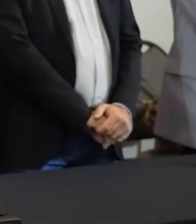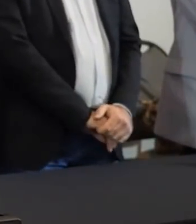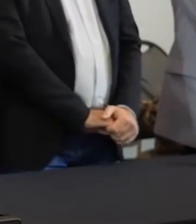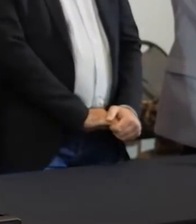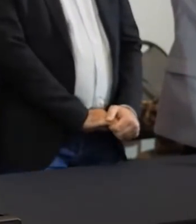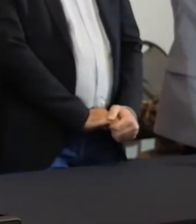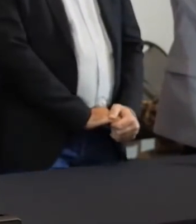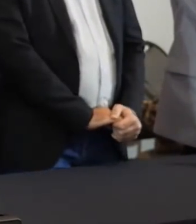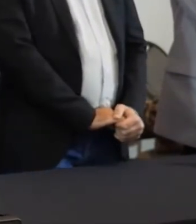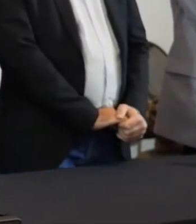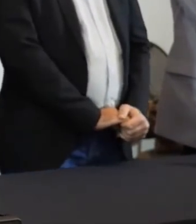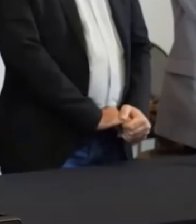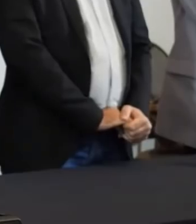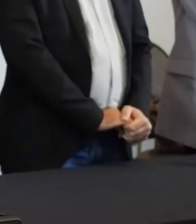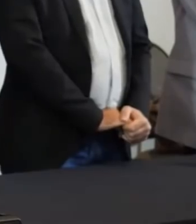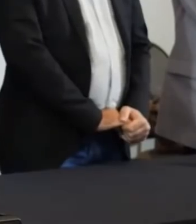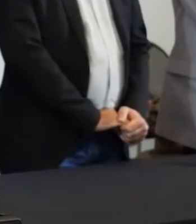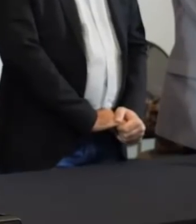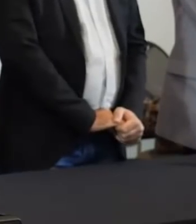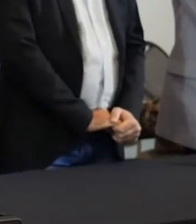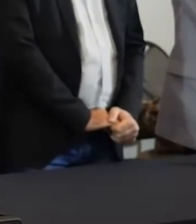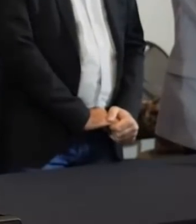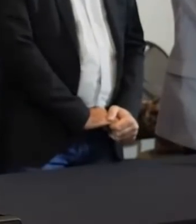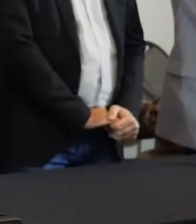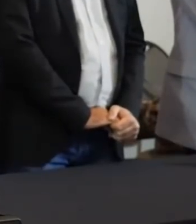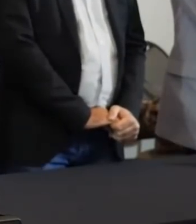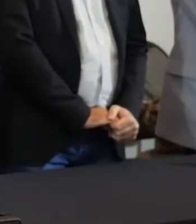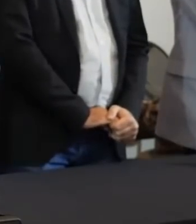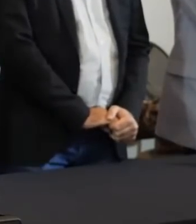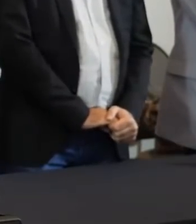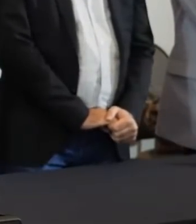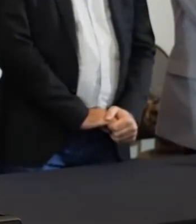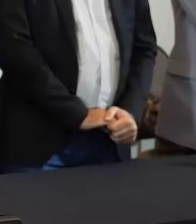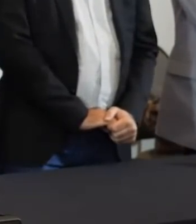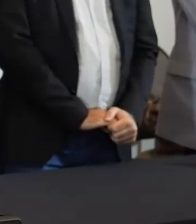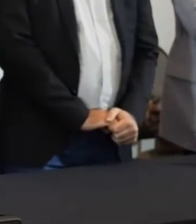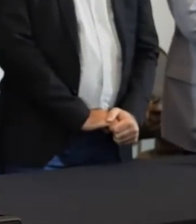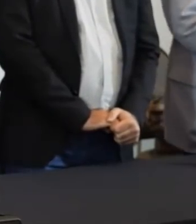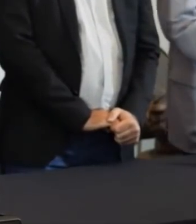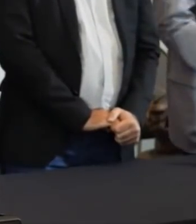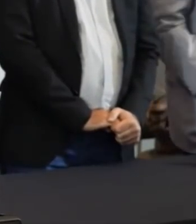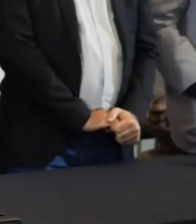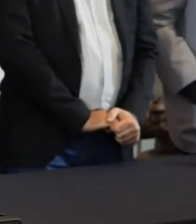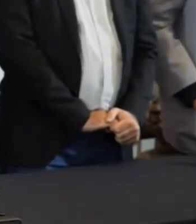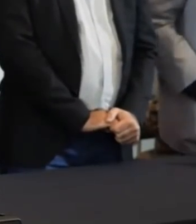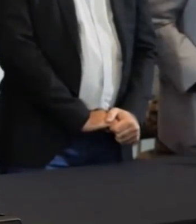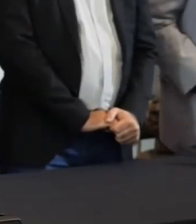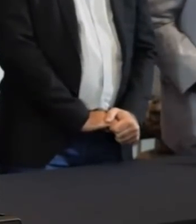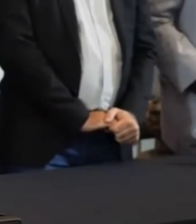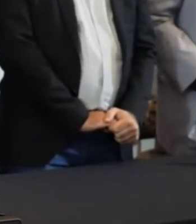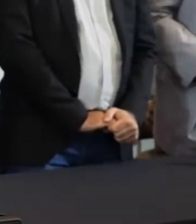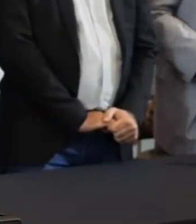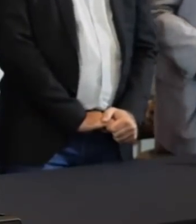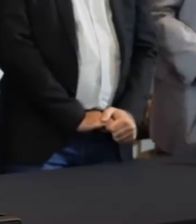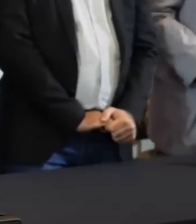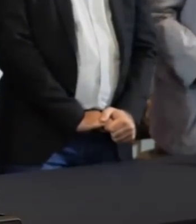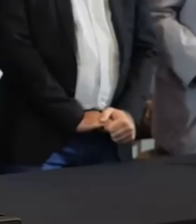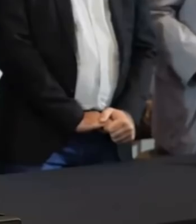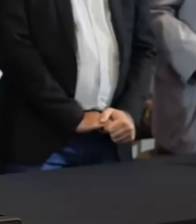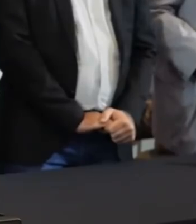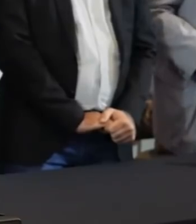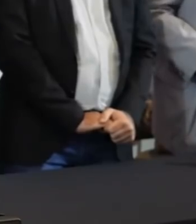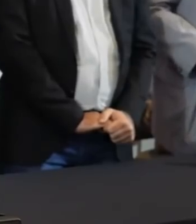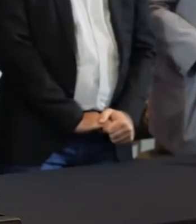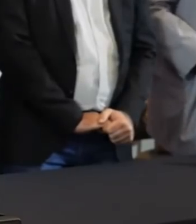de pesquisas que o Coimbra nos apresentou, fez um estudo de uma série histórica de pesquisas desde 2021